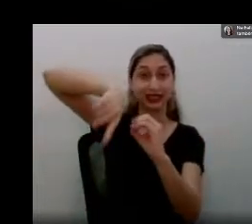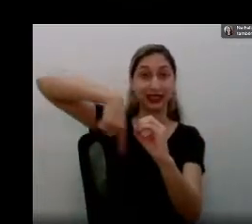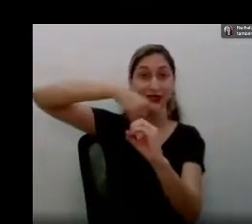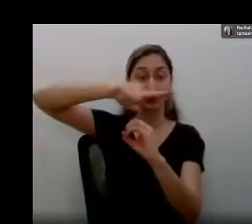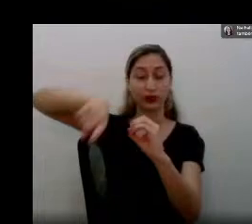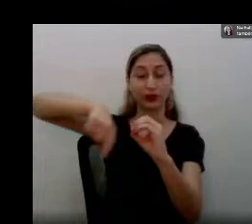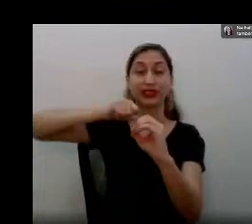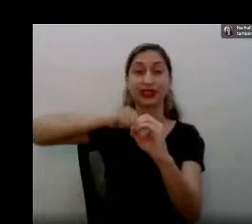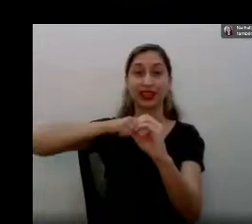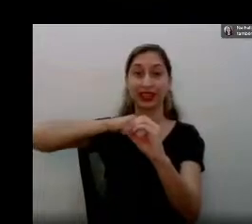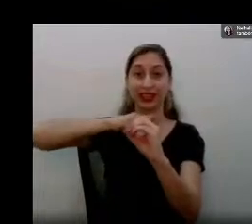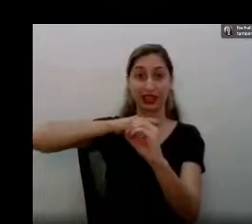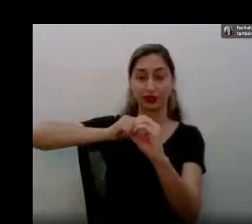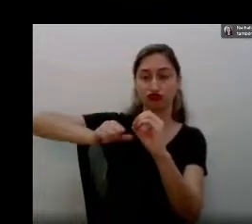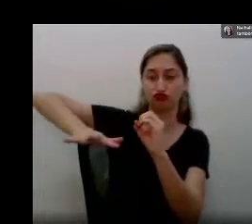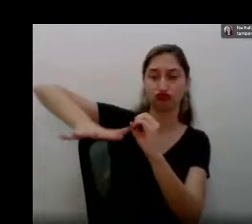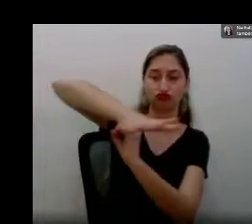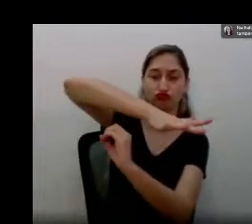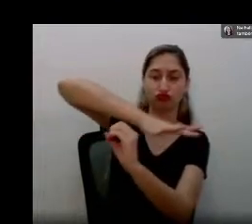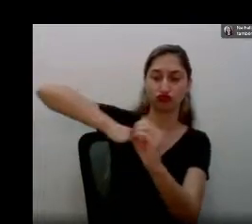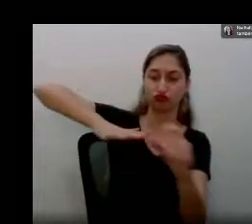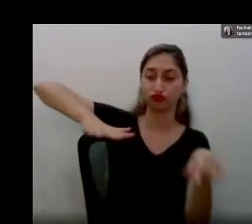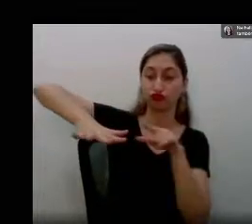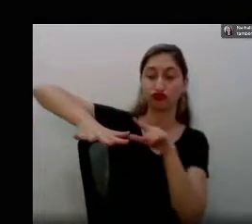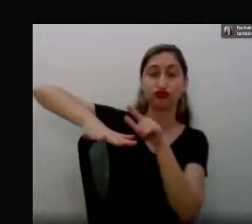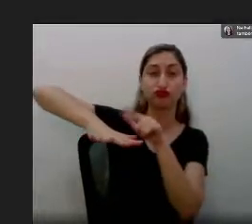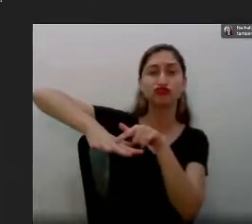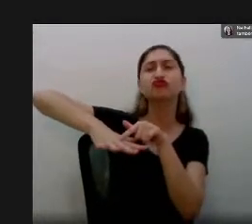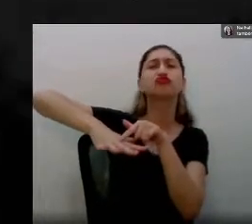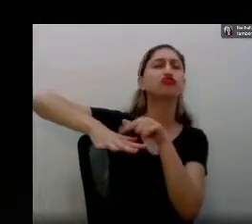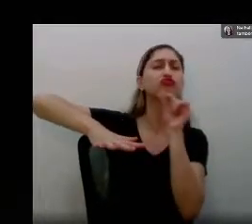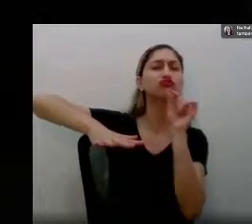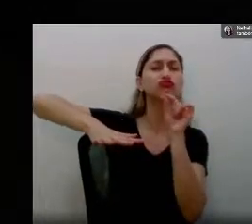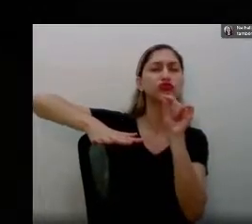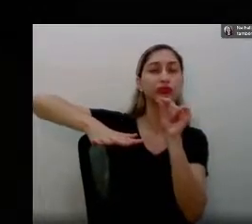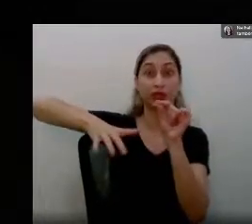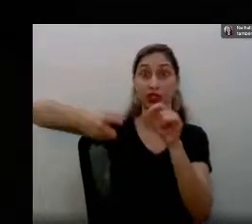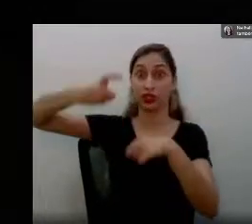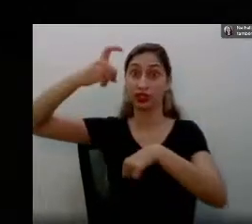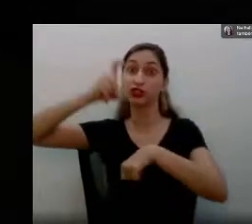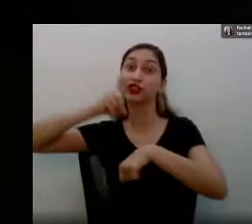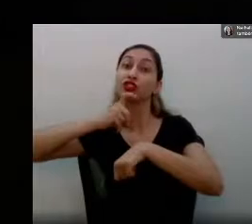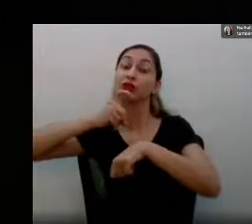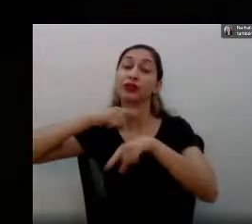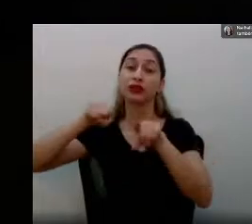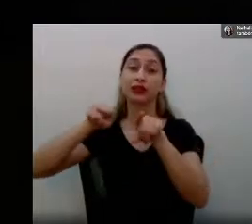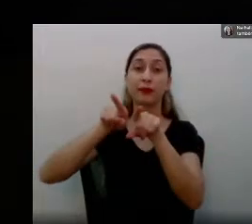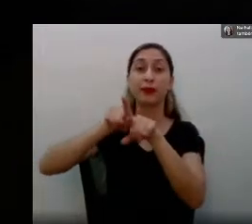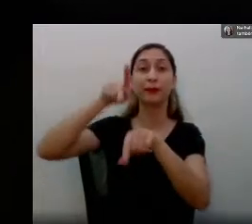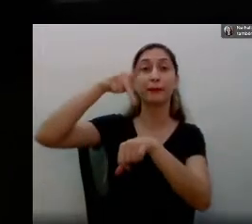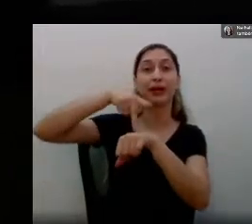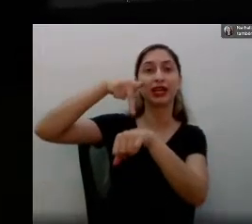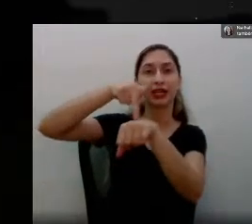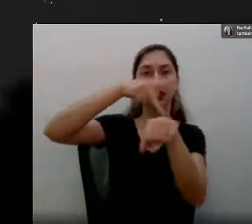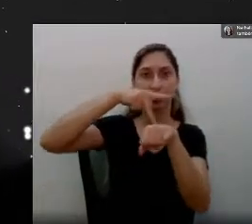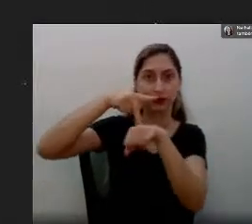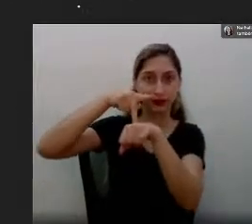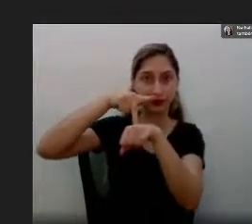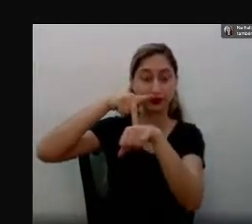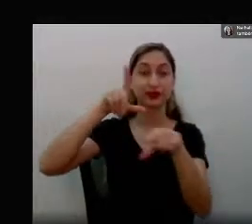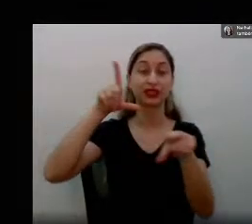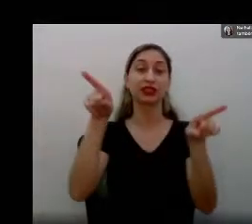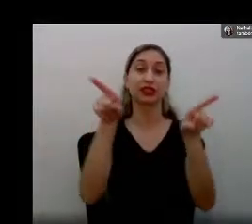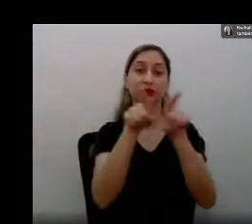gelo e rochas certo e aí acima dele aqui a gente vai ter Júpiter